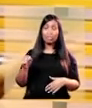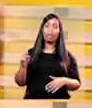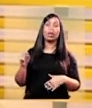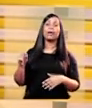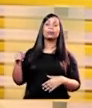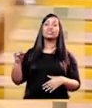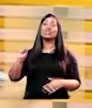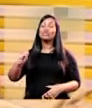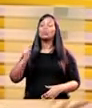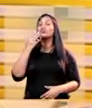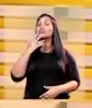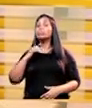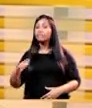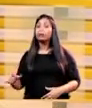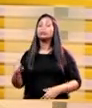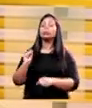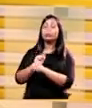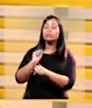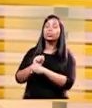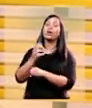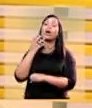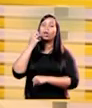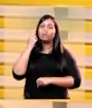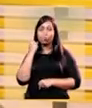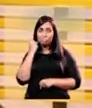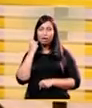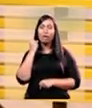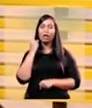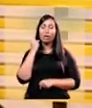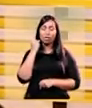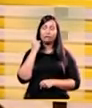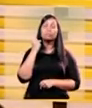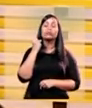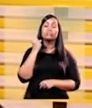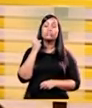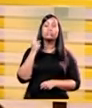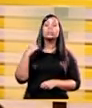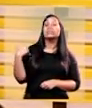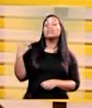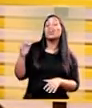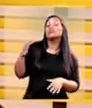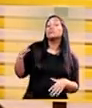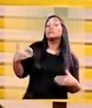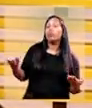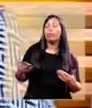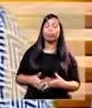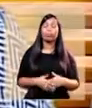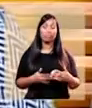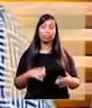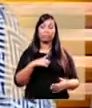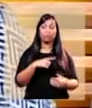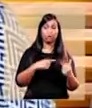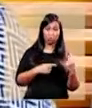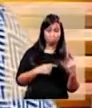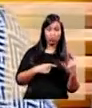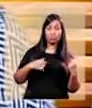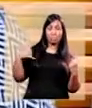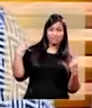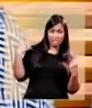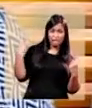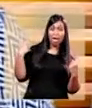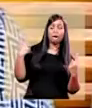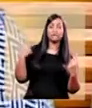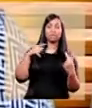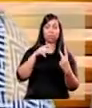lá, aquelas 8 crianças que estão esperando para ser inseridas em famílias substitutas, têm que idade? elas têm de um